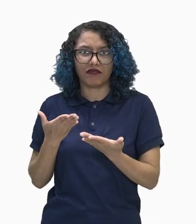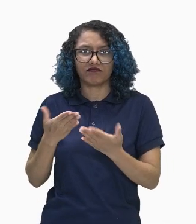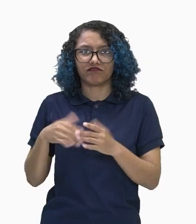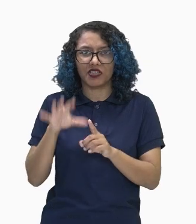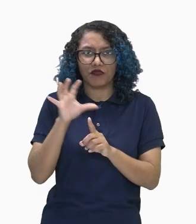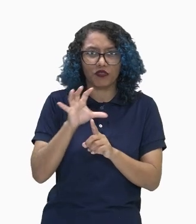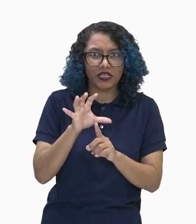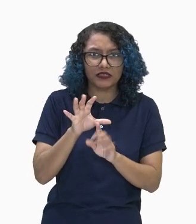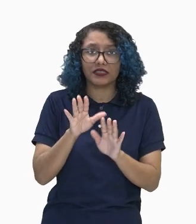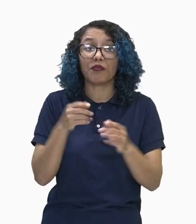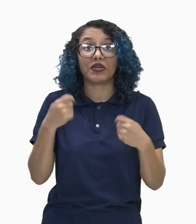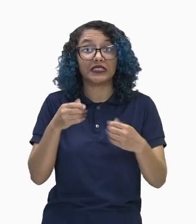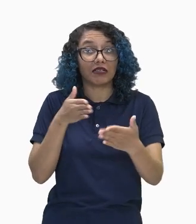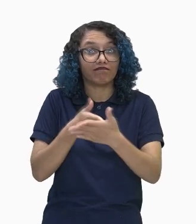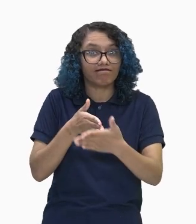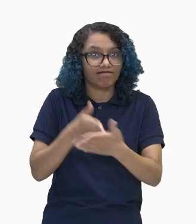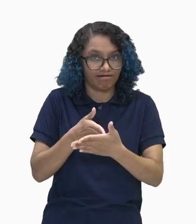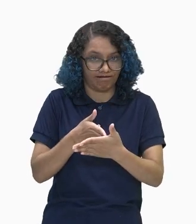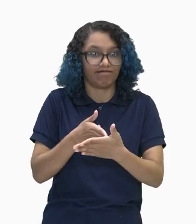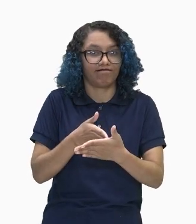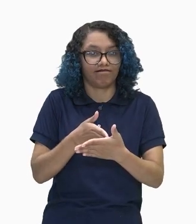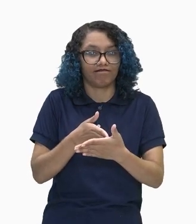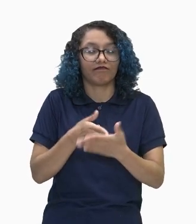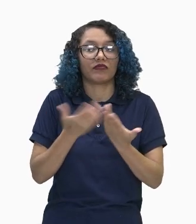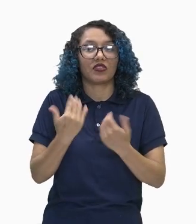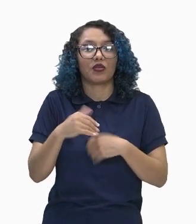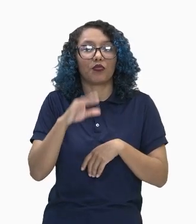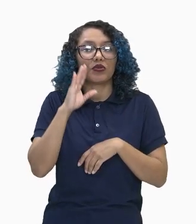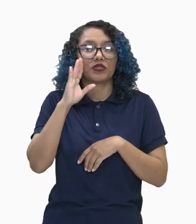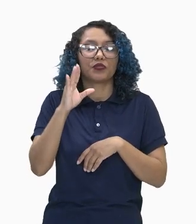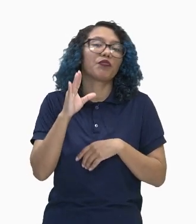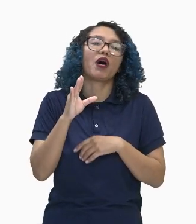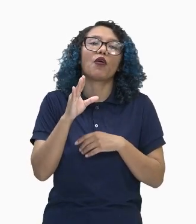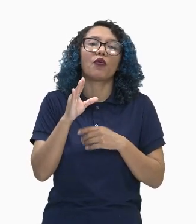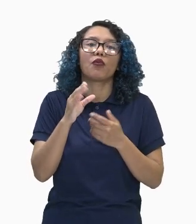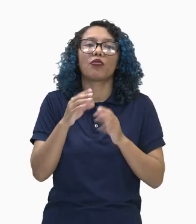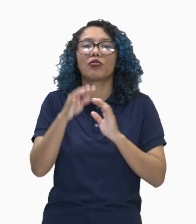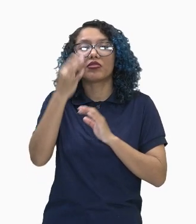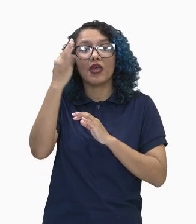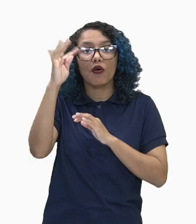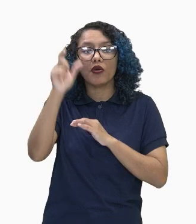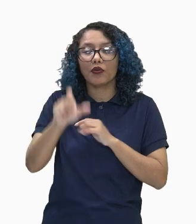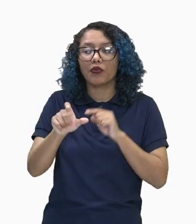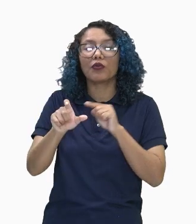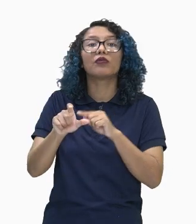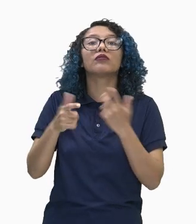Então, um dos principais teóricos dessa teoria é John Locke. Ele defende